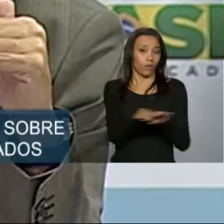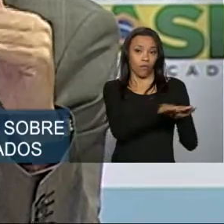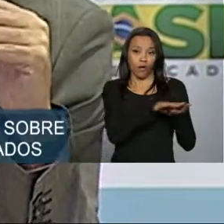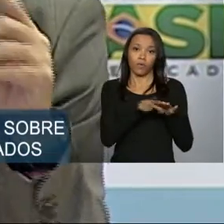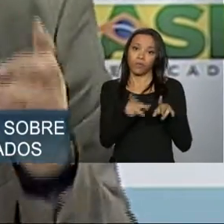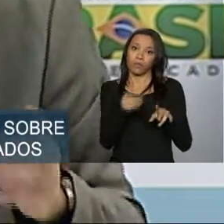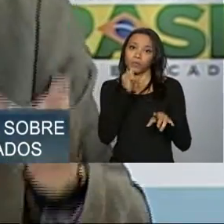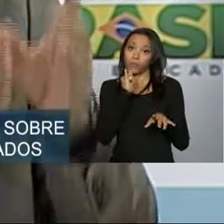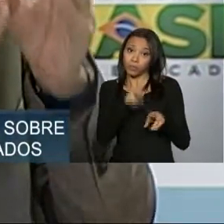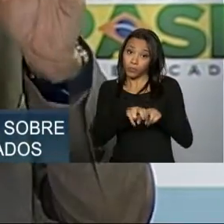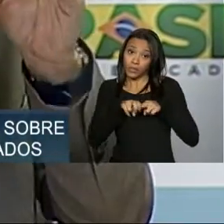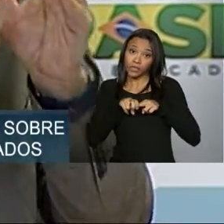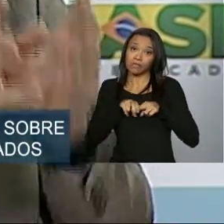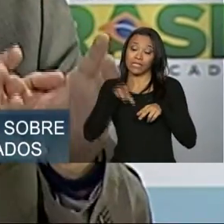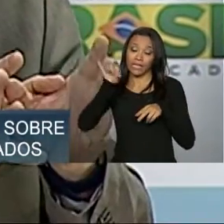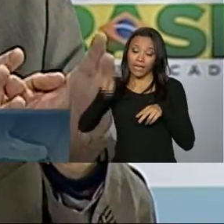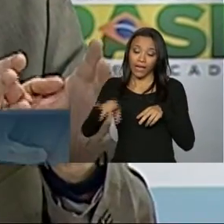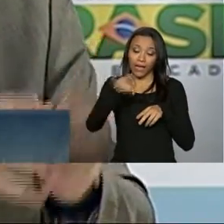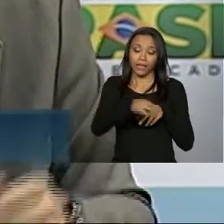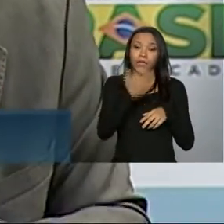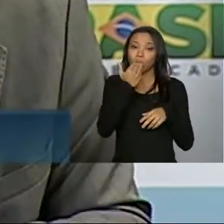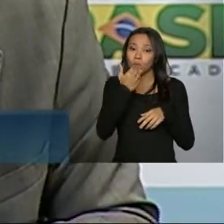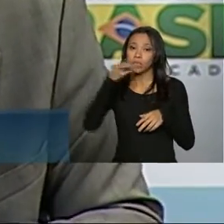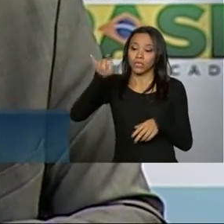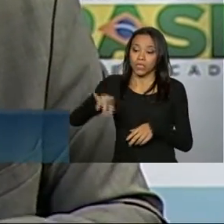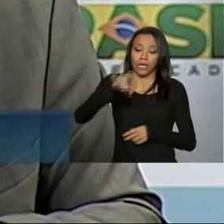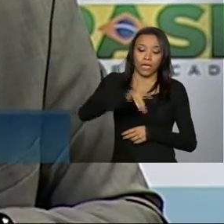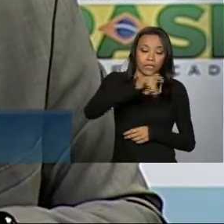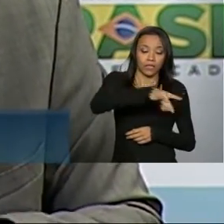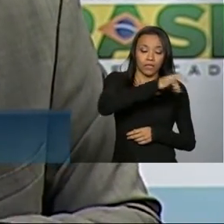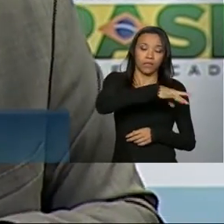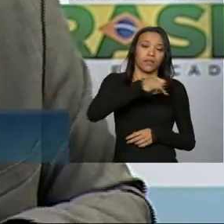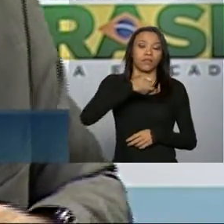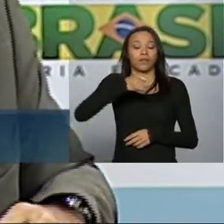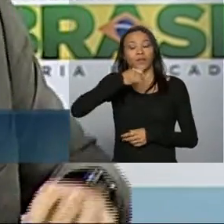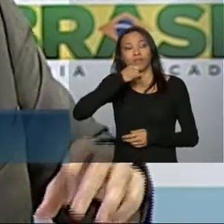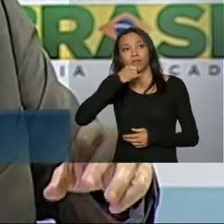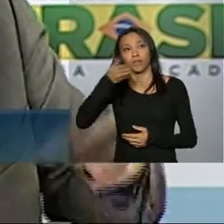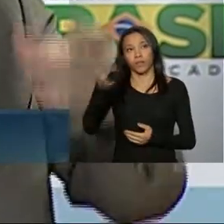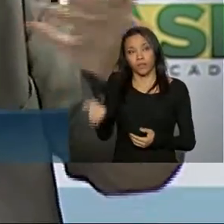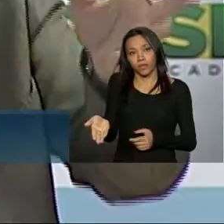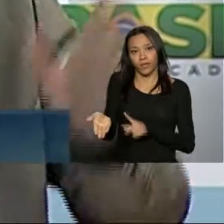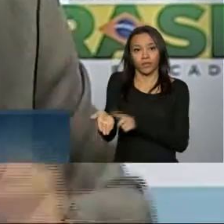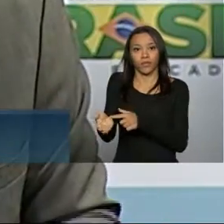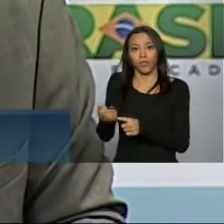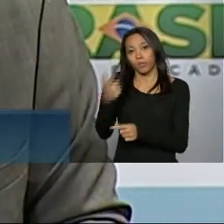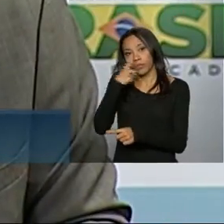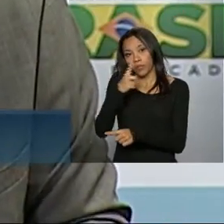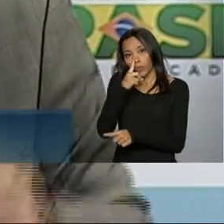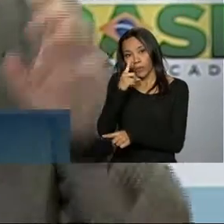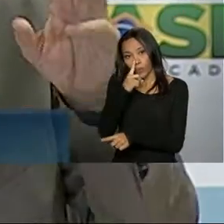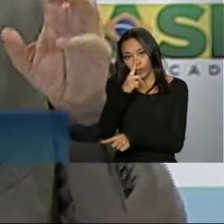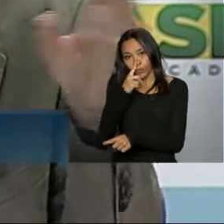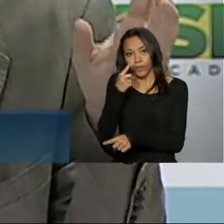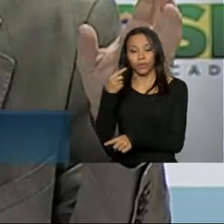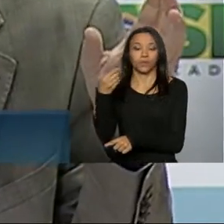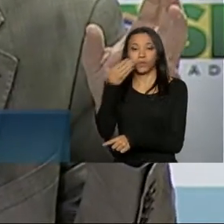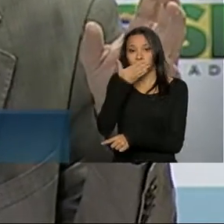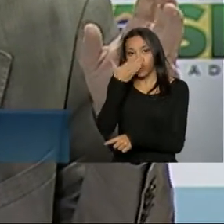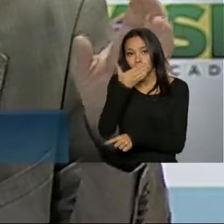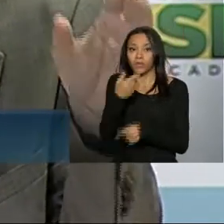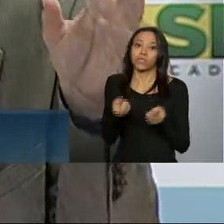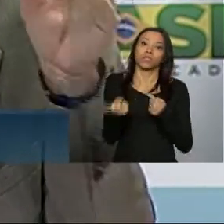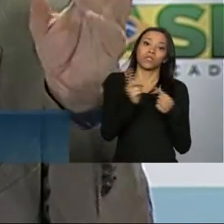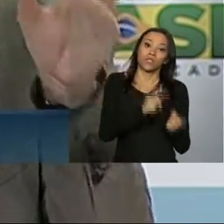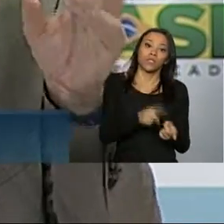de patamares. Por isso que cada alimento, né, pegando aqui o exemplo, o biscoito doce e o biscoito